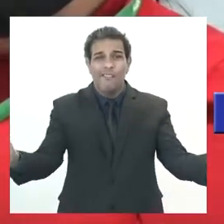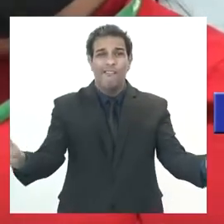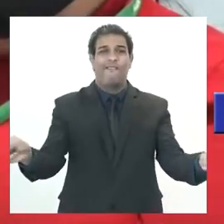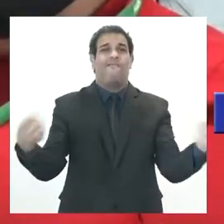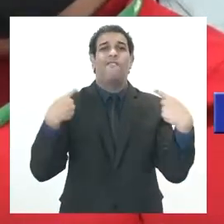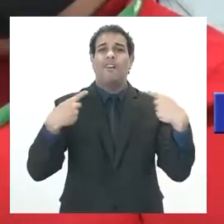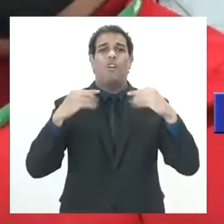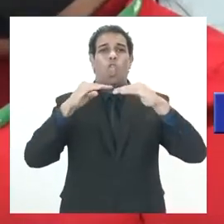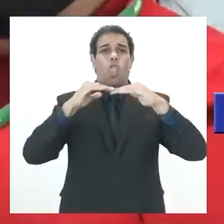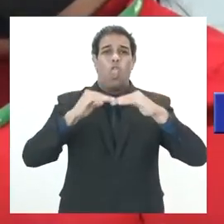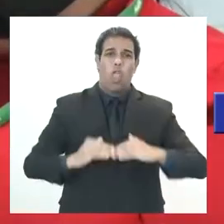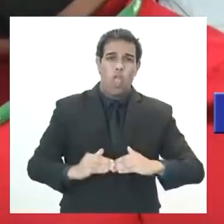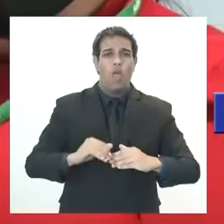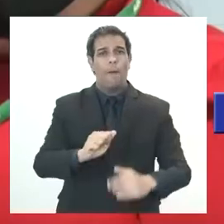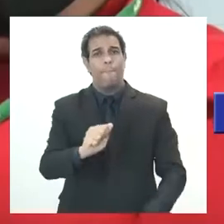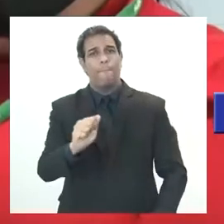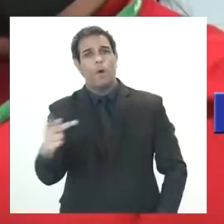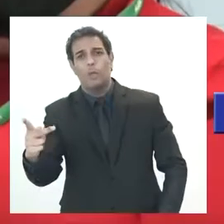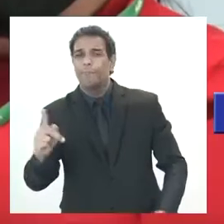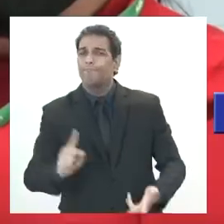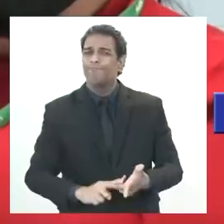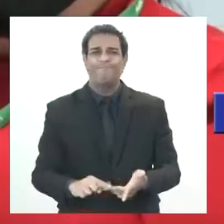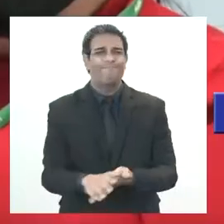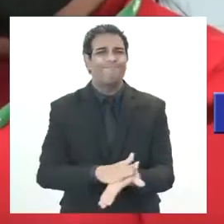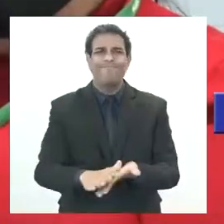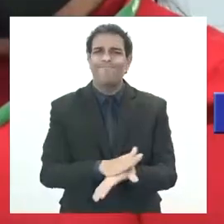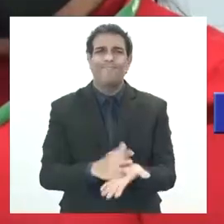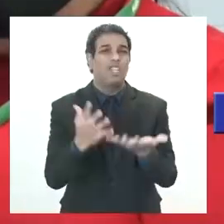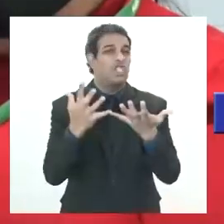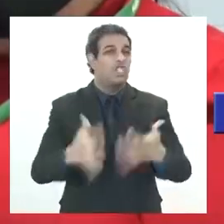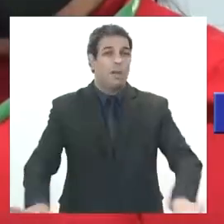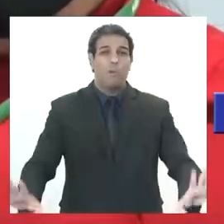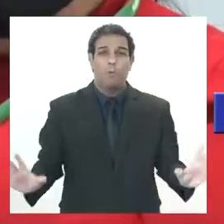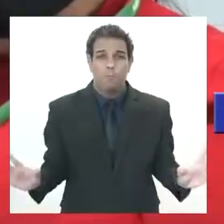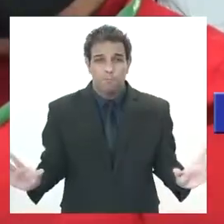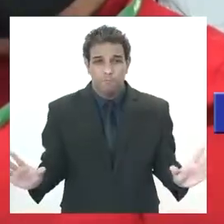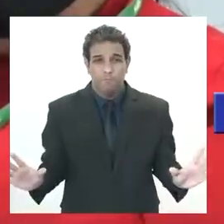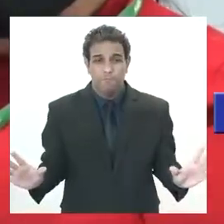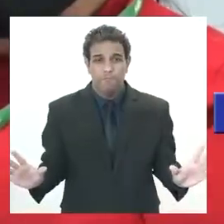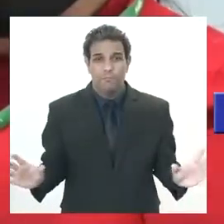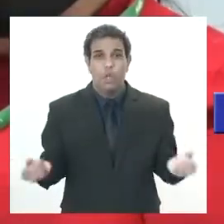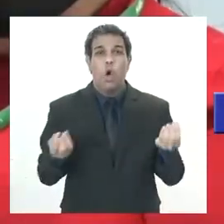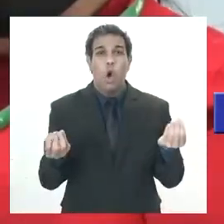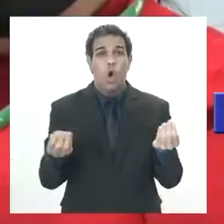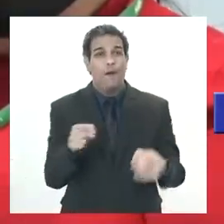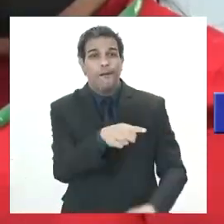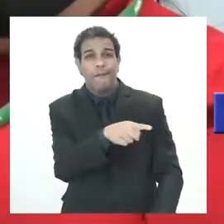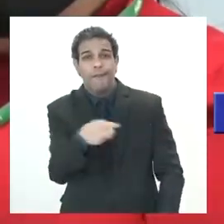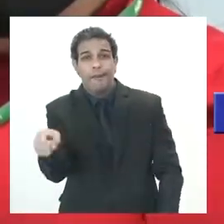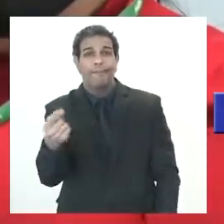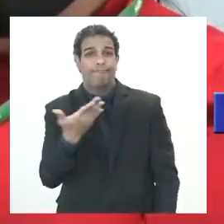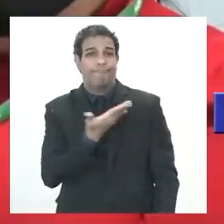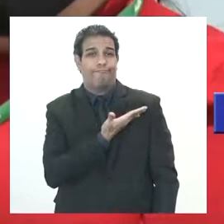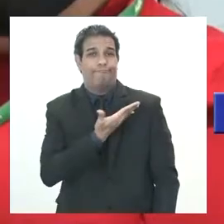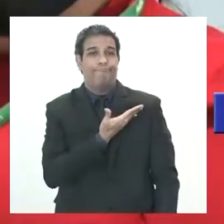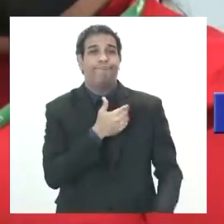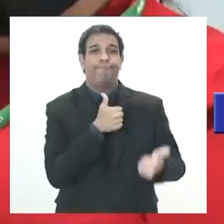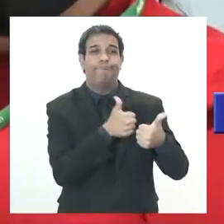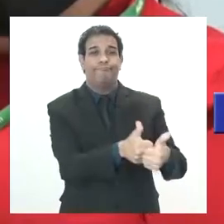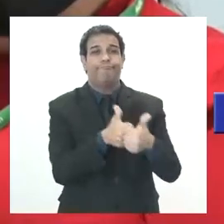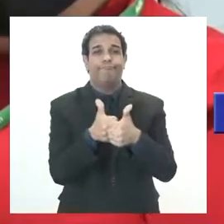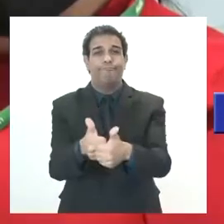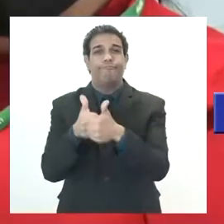servidores aposentados ativos e pensionistas e como os companheiros colocaram